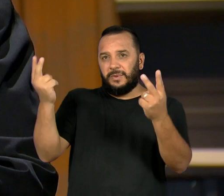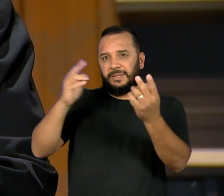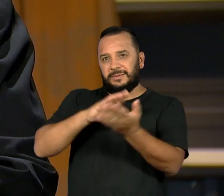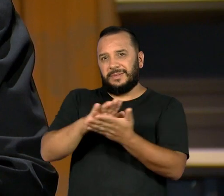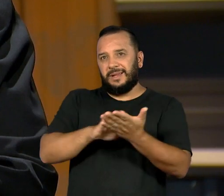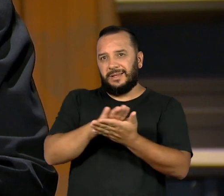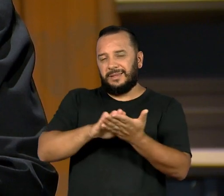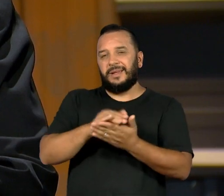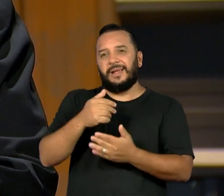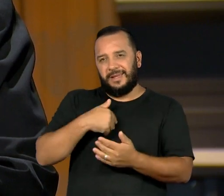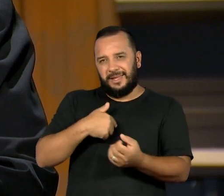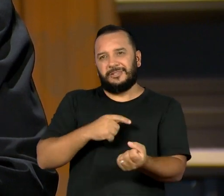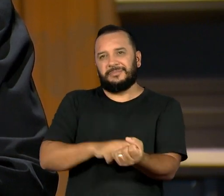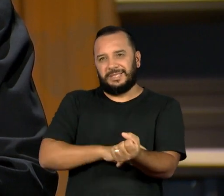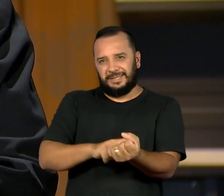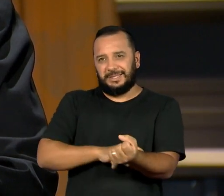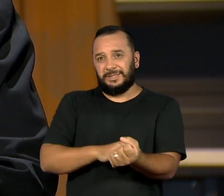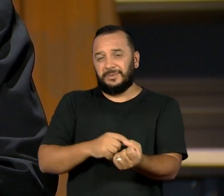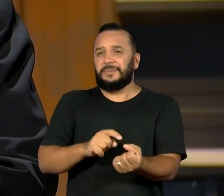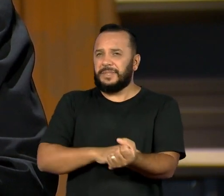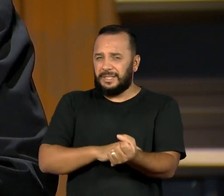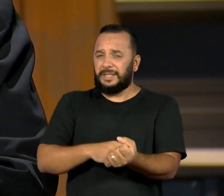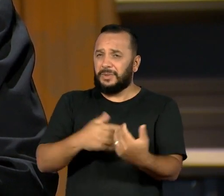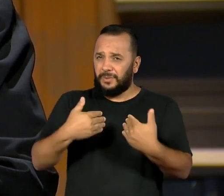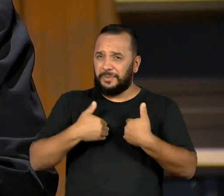mesmo. Acho que eu me irrito comigo mesmo.